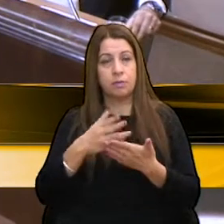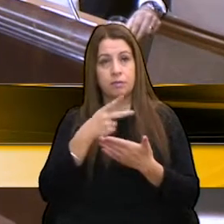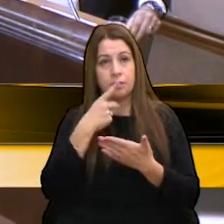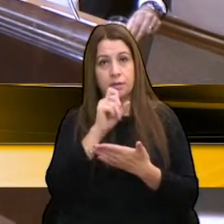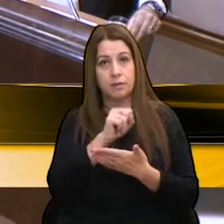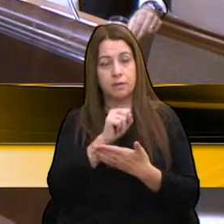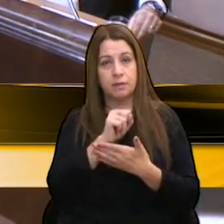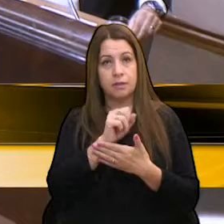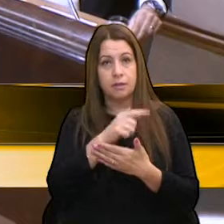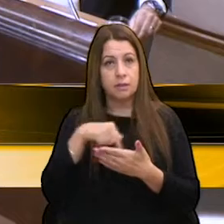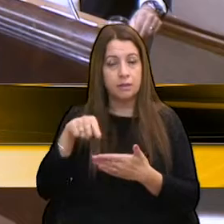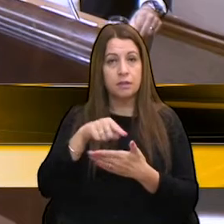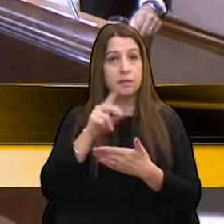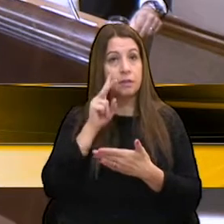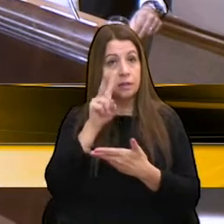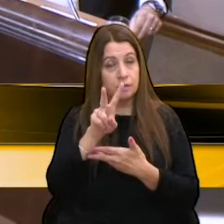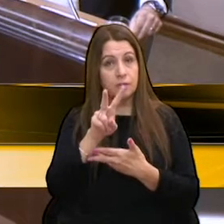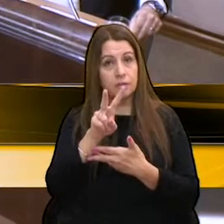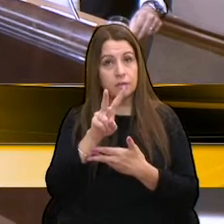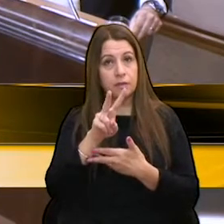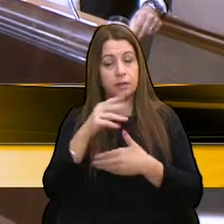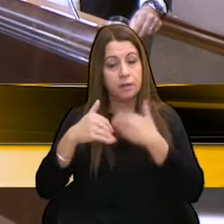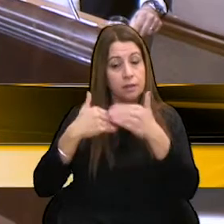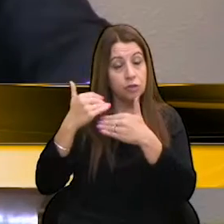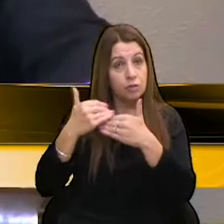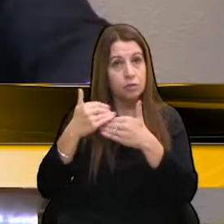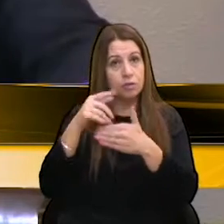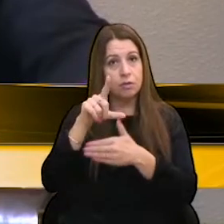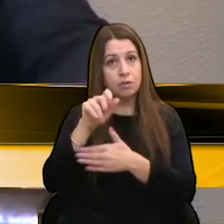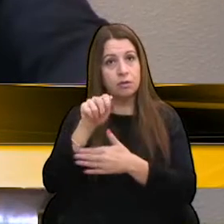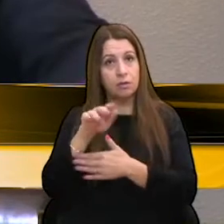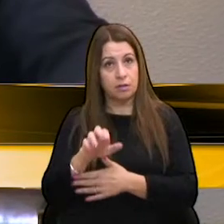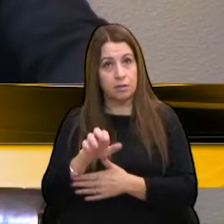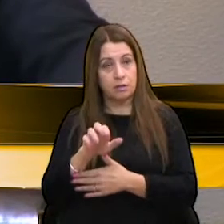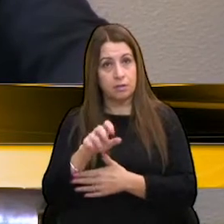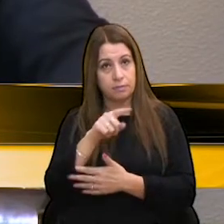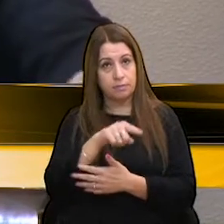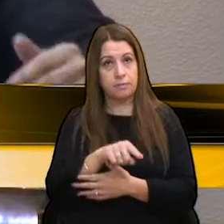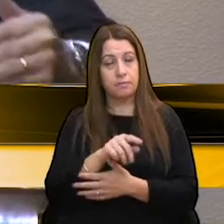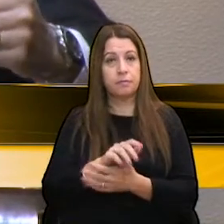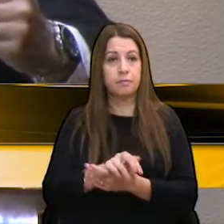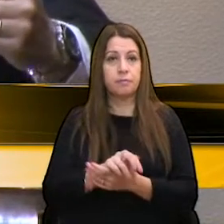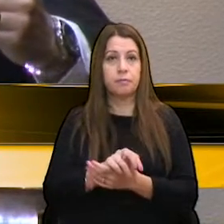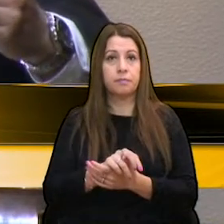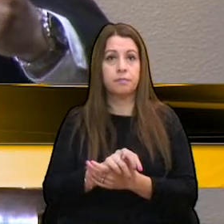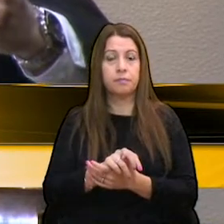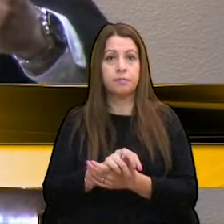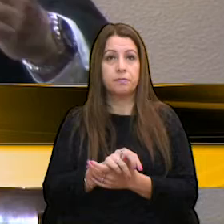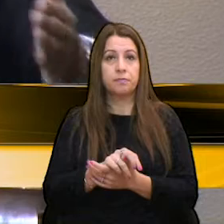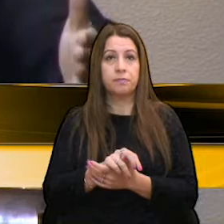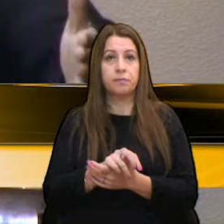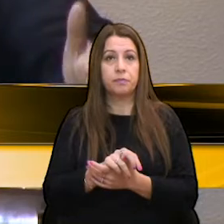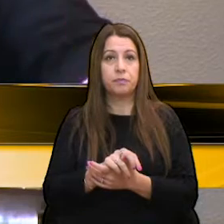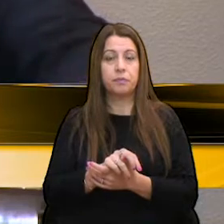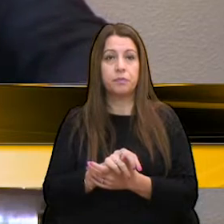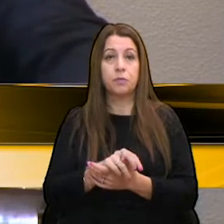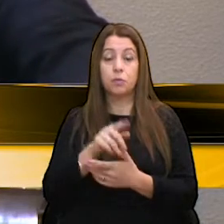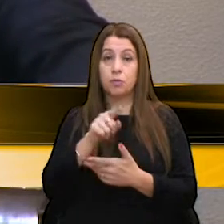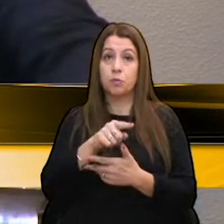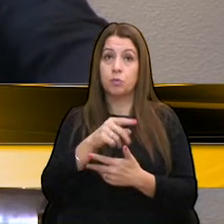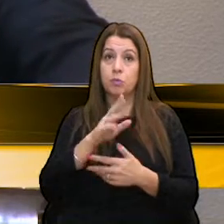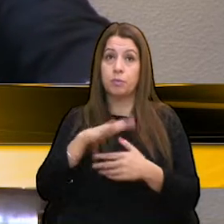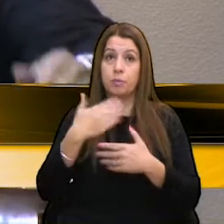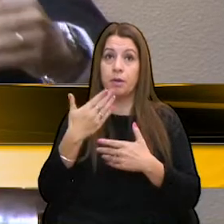manifestar de forma conjunta, tendo em vista a trajetória da Liane Moreto Ribeiro. uma bela, um dos quadros da